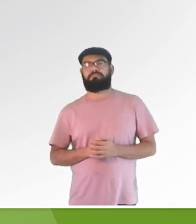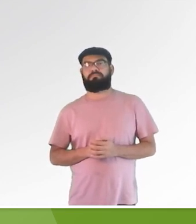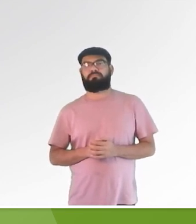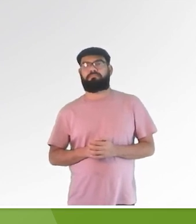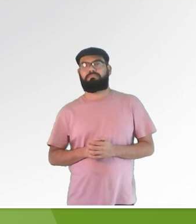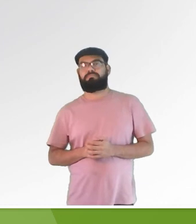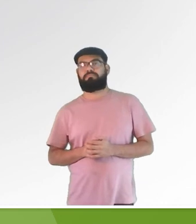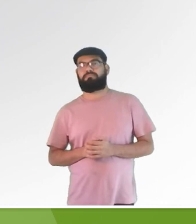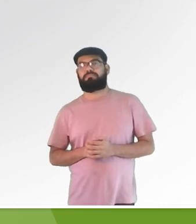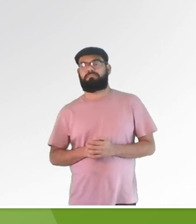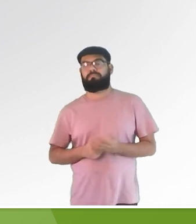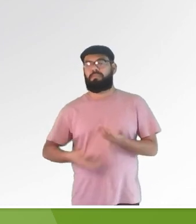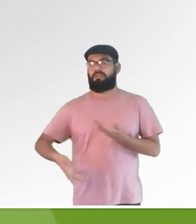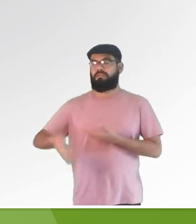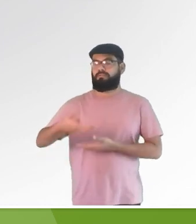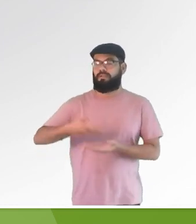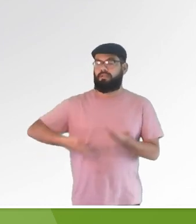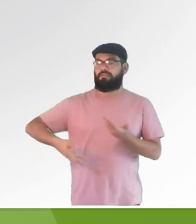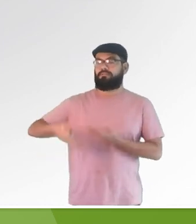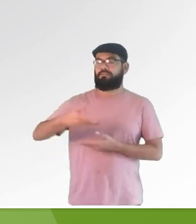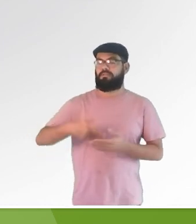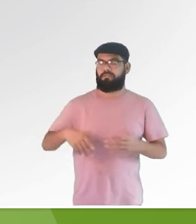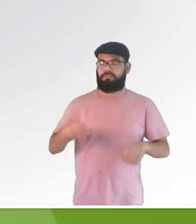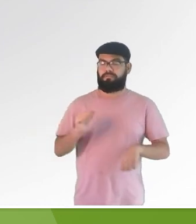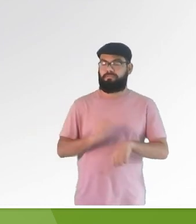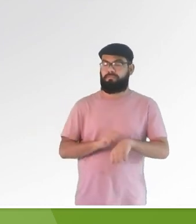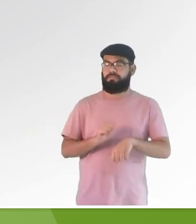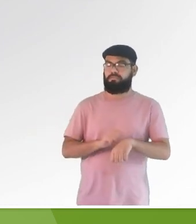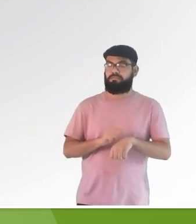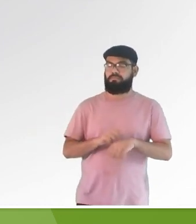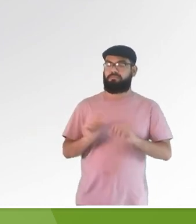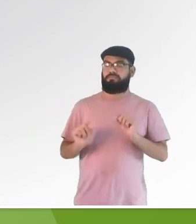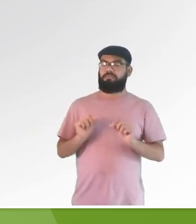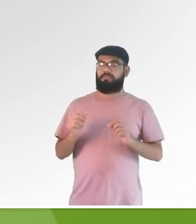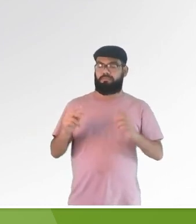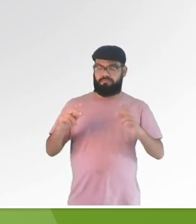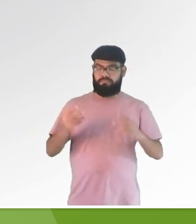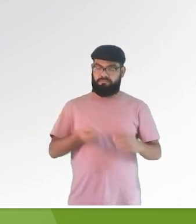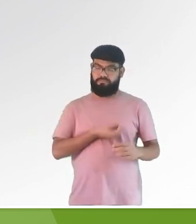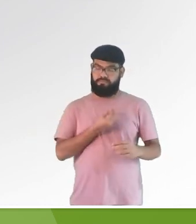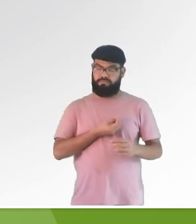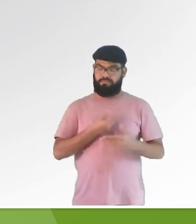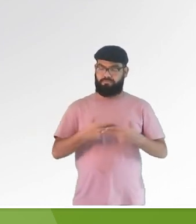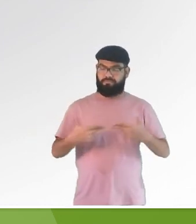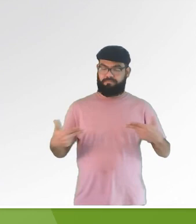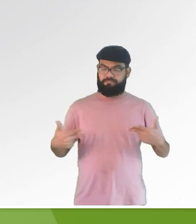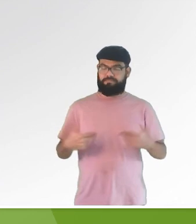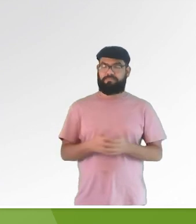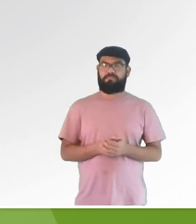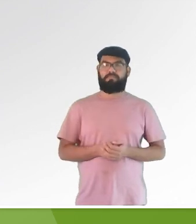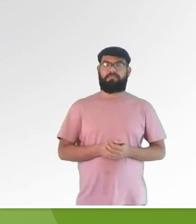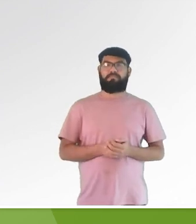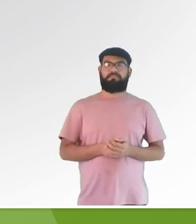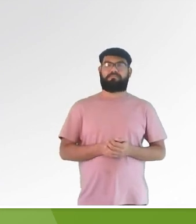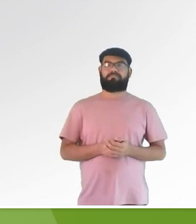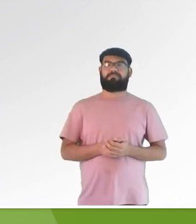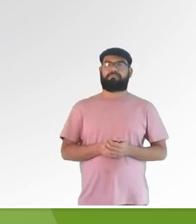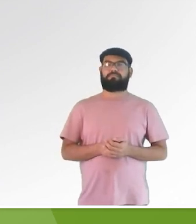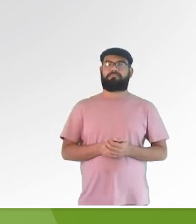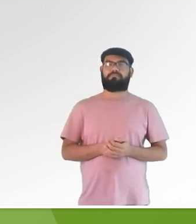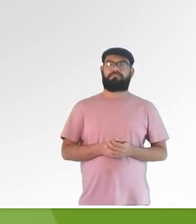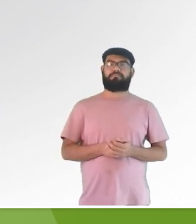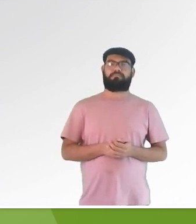interação desse meio ambiente físico com os seres vivos. Então, o conceito de ecossistema vai levar em consideração